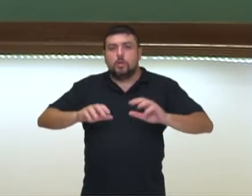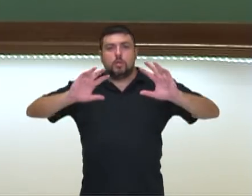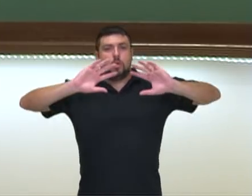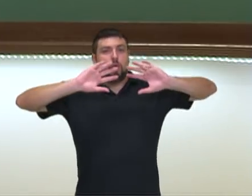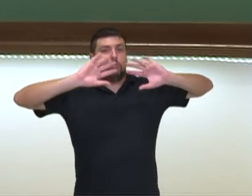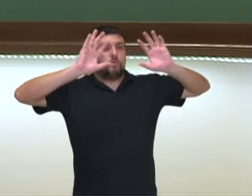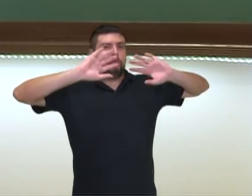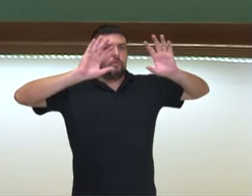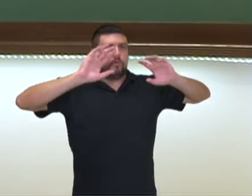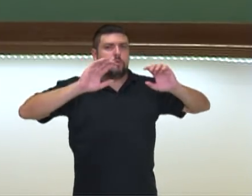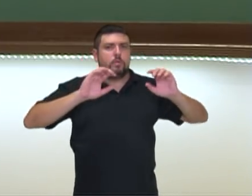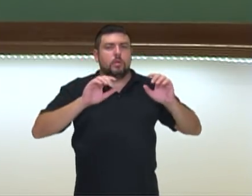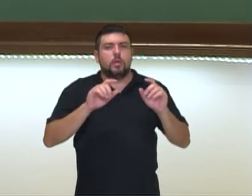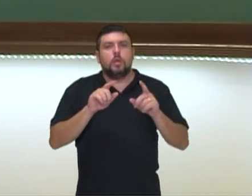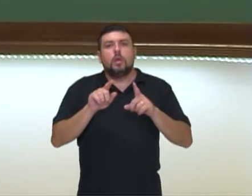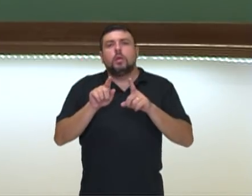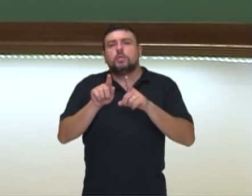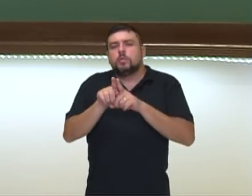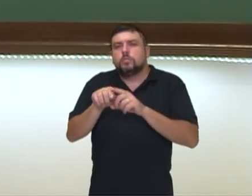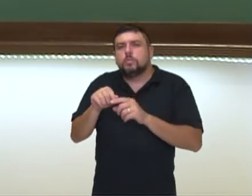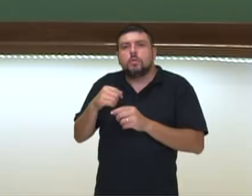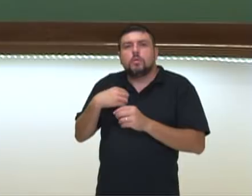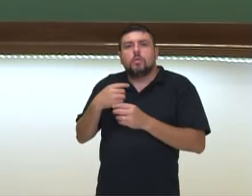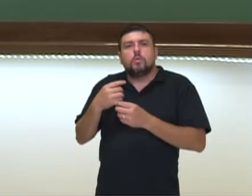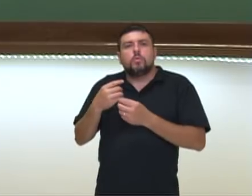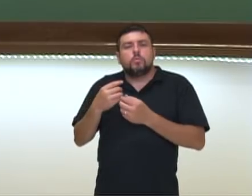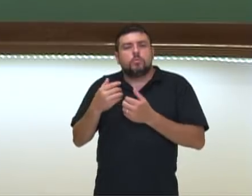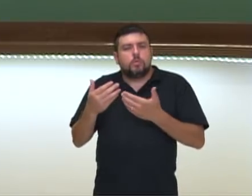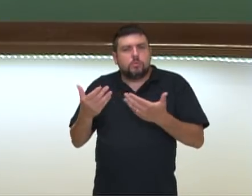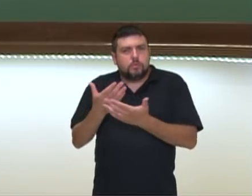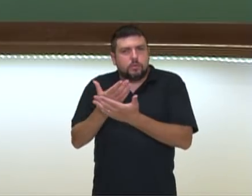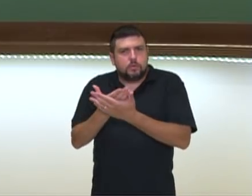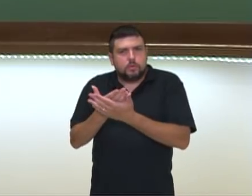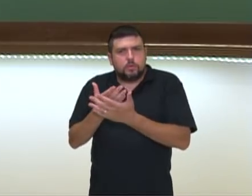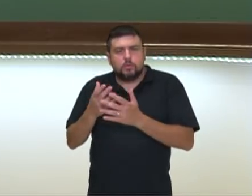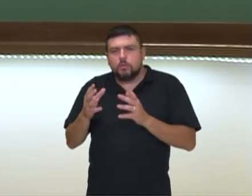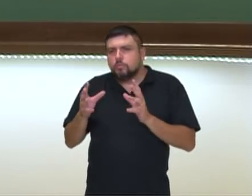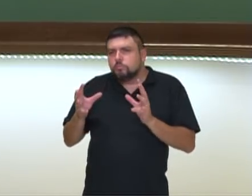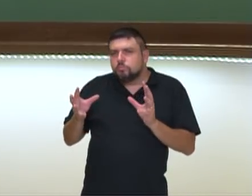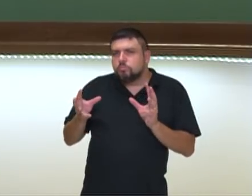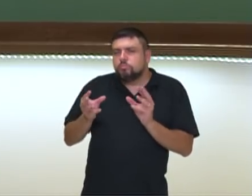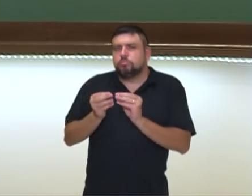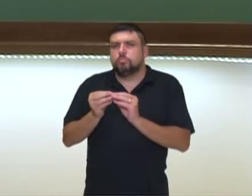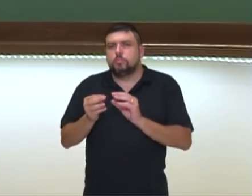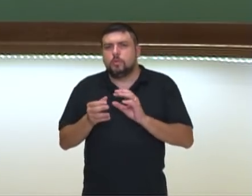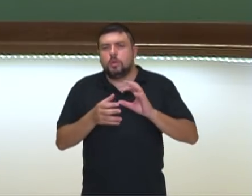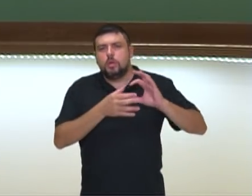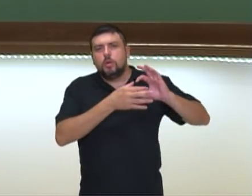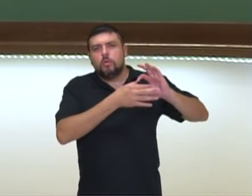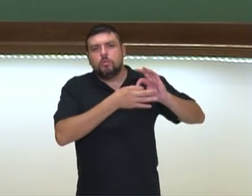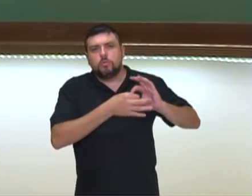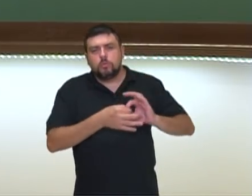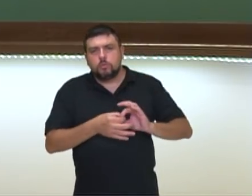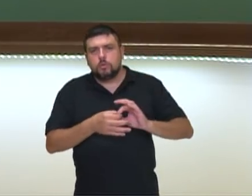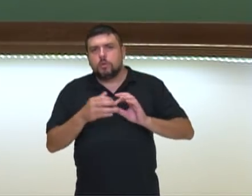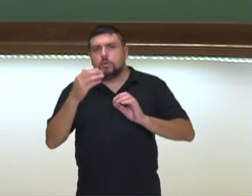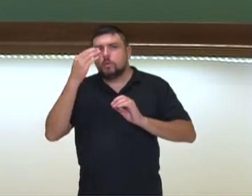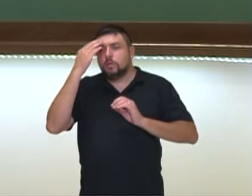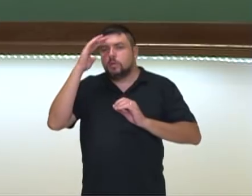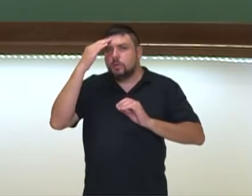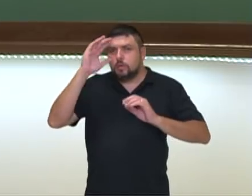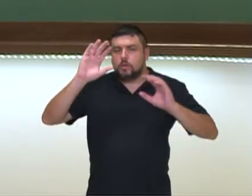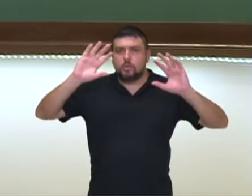vamos falar também do vôlei de praia. Mas nessa aula a gente vai fazer um pequeno contexto, entender um pouco da história, da modalidade do